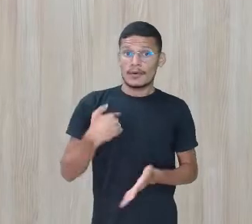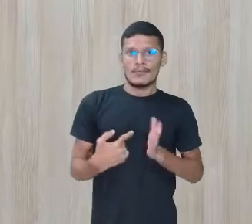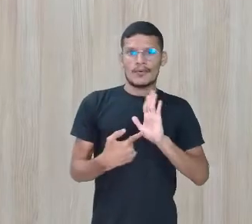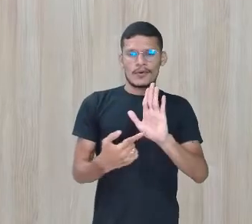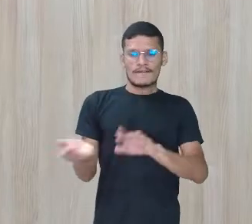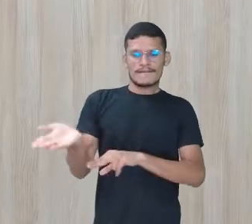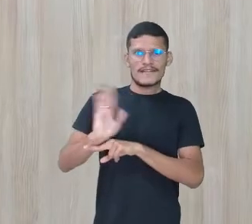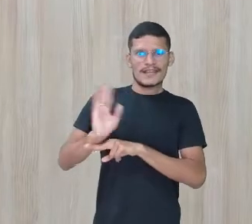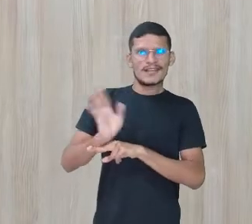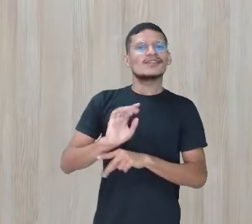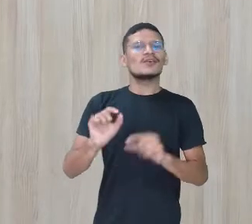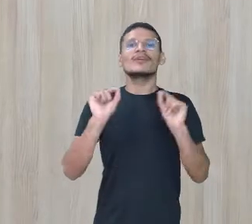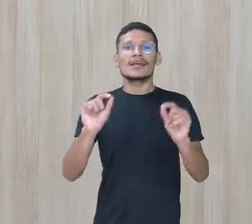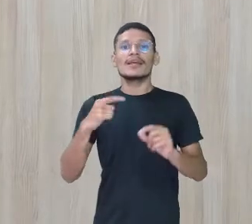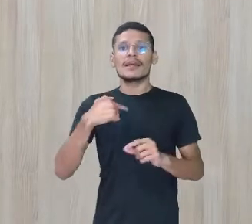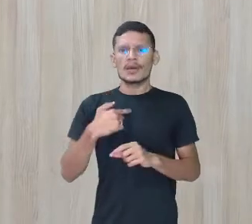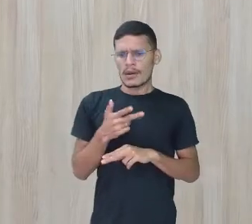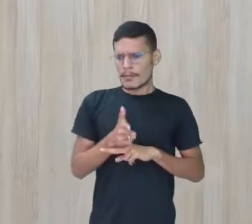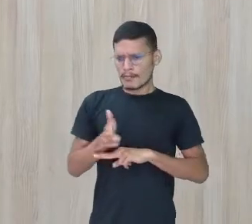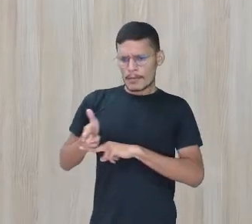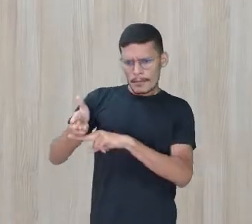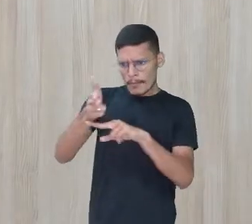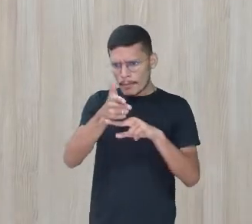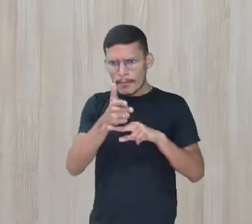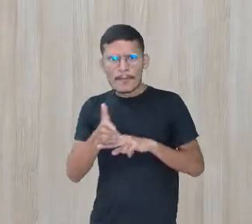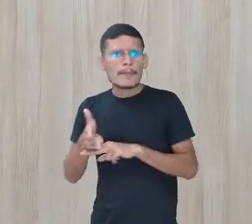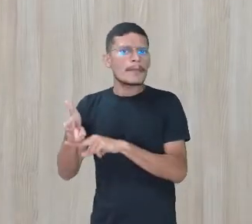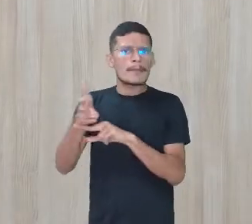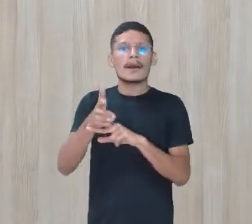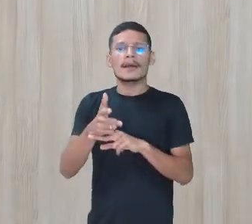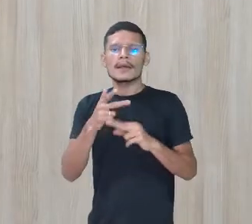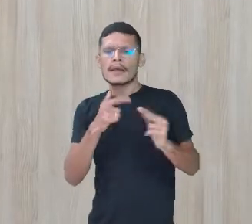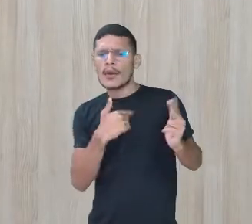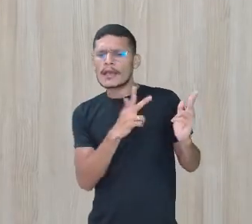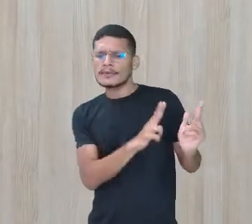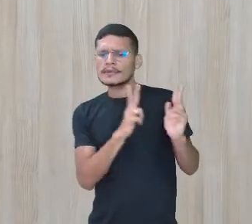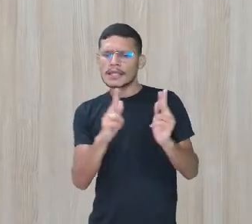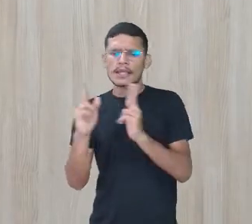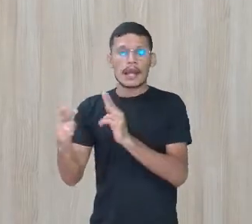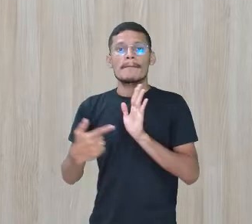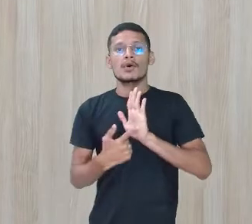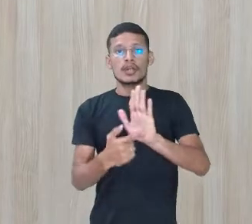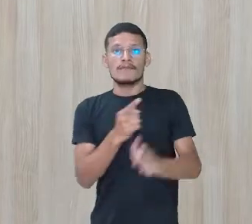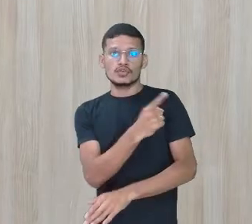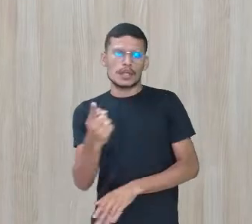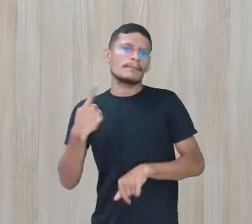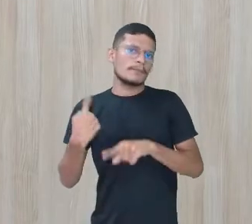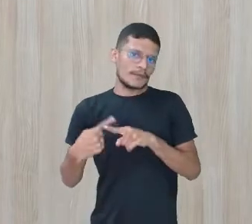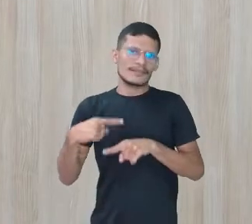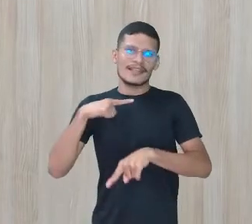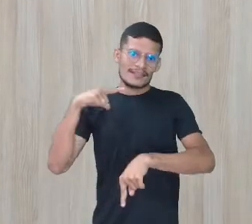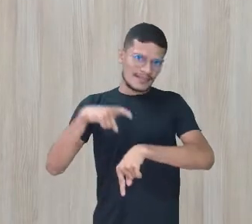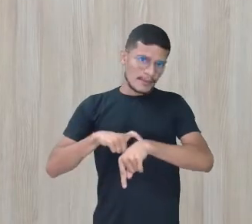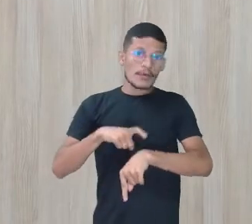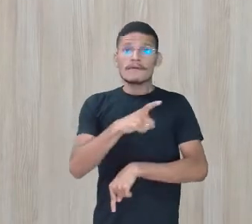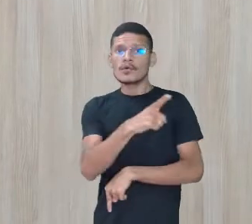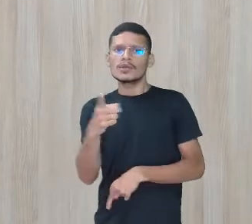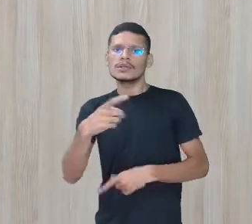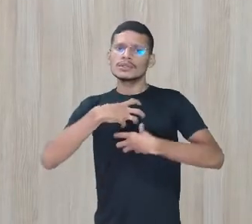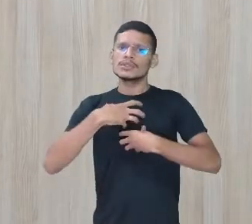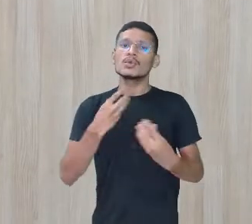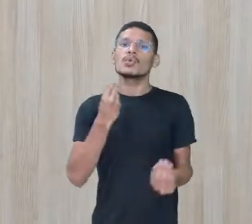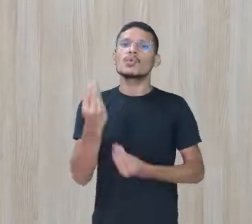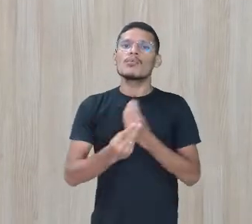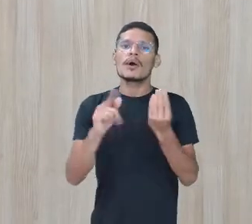um vídeo, né, que eu fiz alguns recortes para a gente poder, né, para poder estar aqui por conta do tempo, enfim, mas só para vocês sentirem um